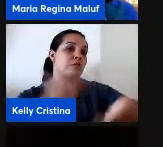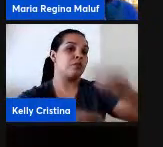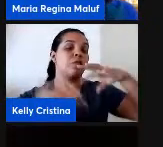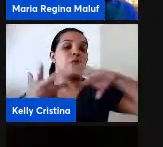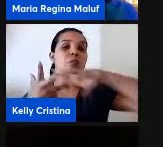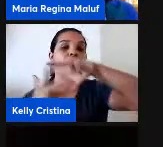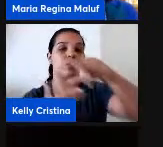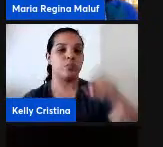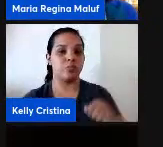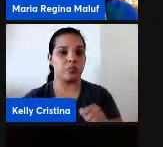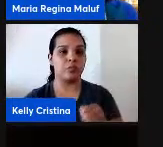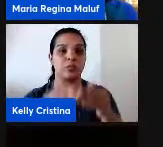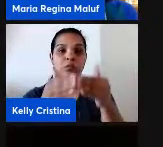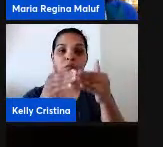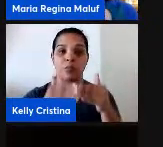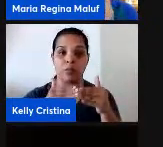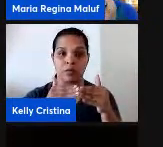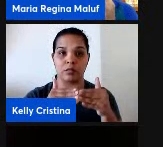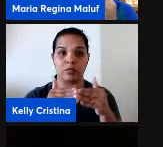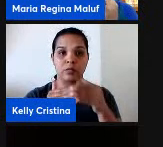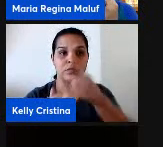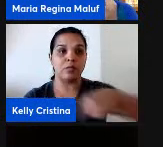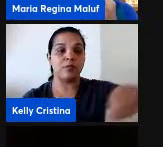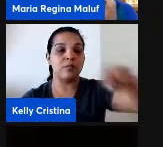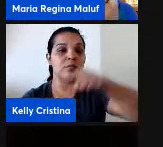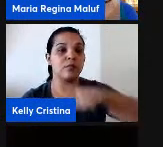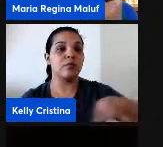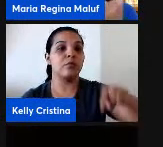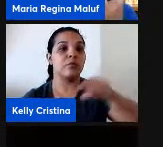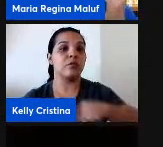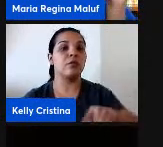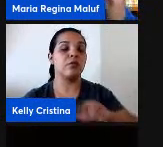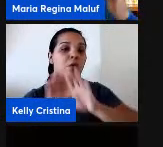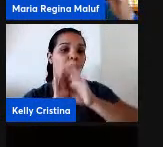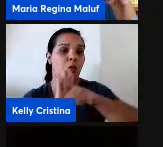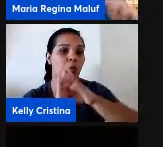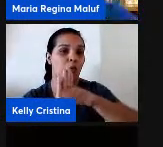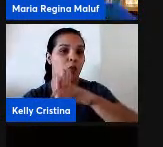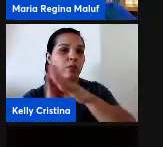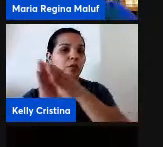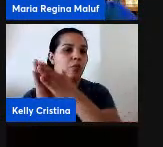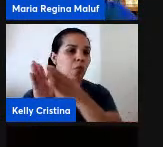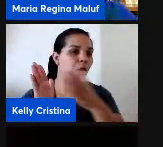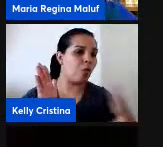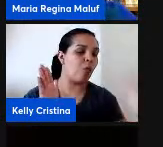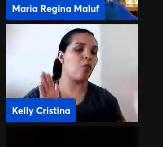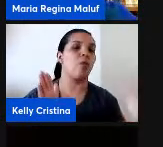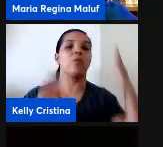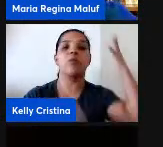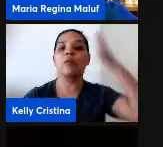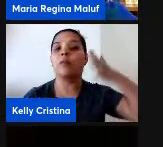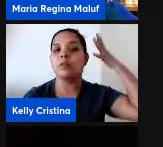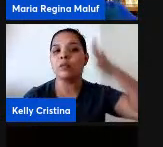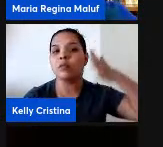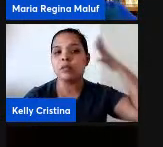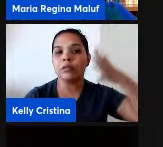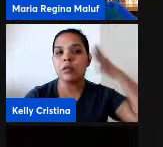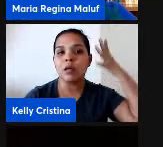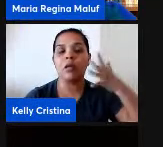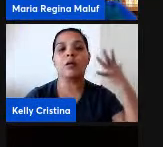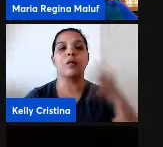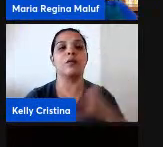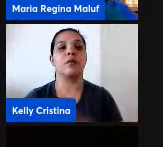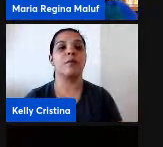vocês permaneçam, né, com essa definição ao longo da apresentação, para que a gente junte